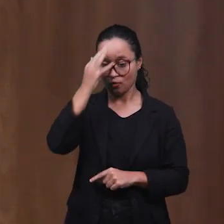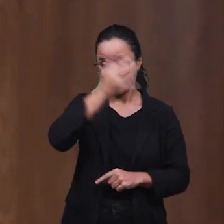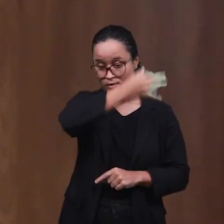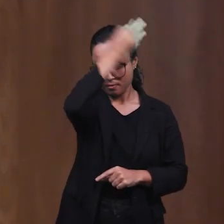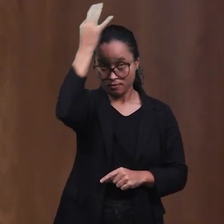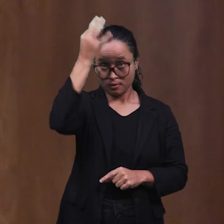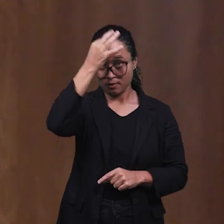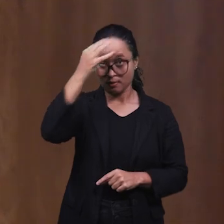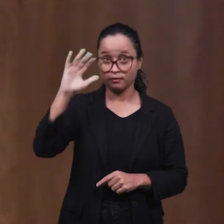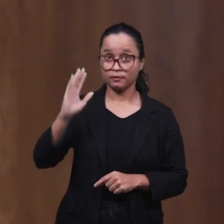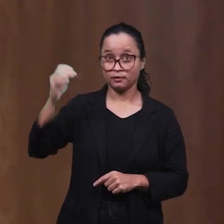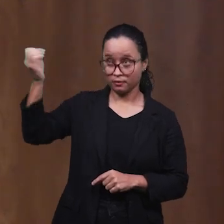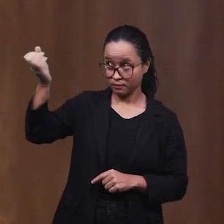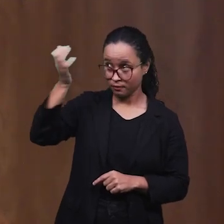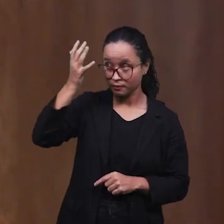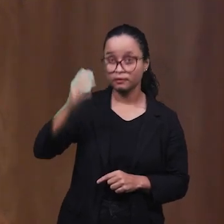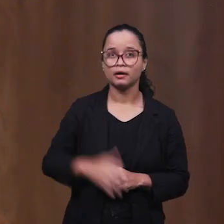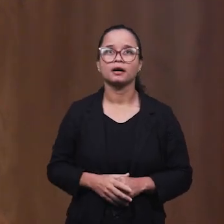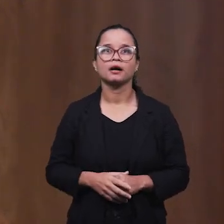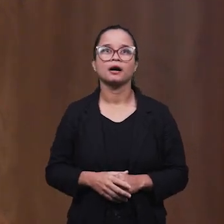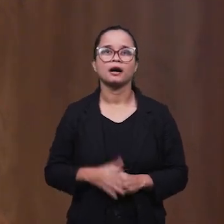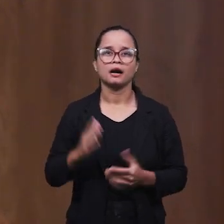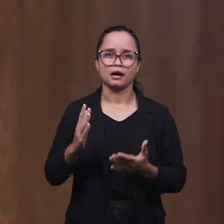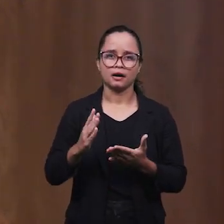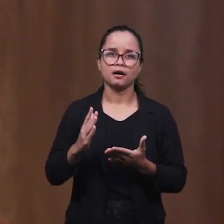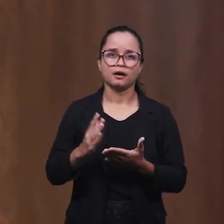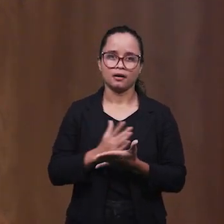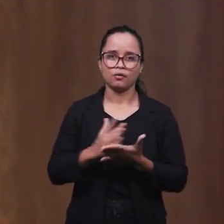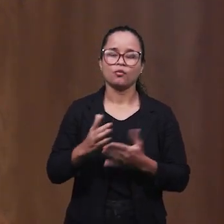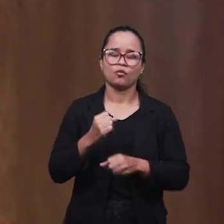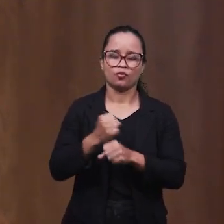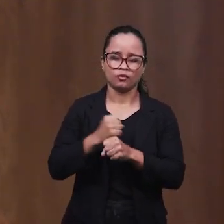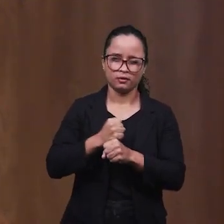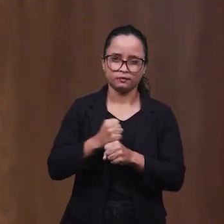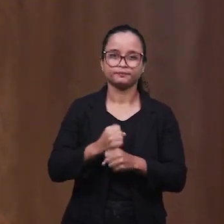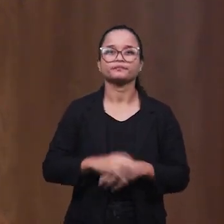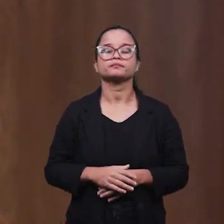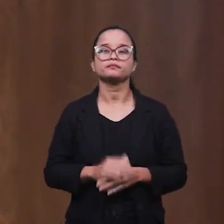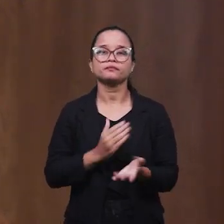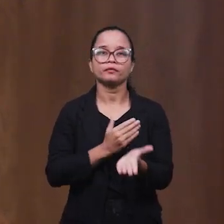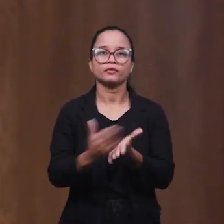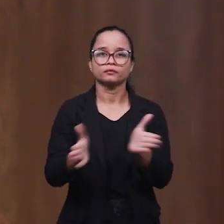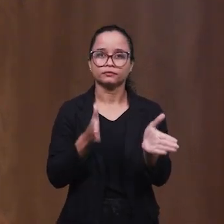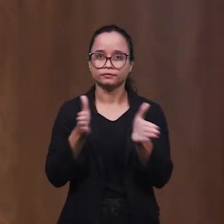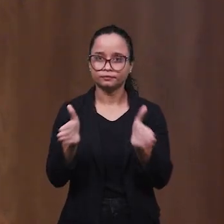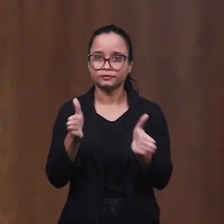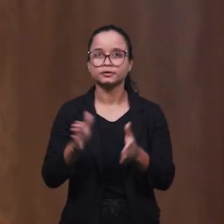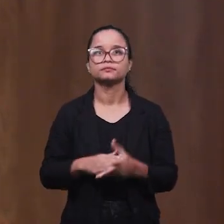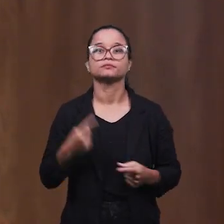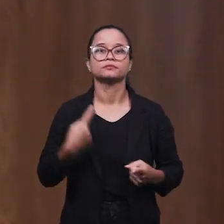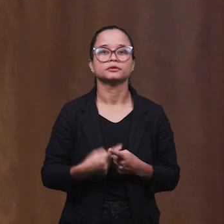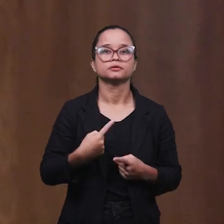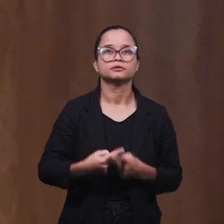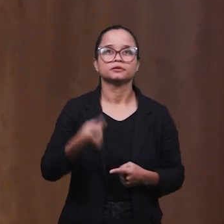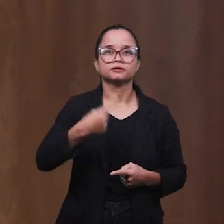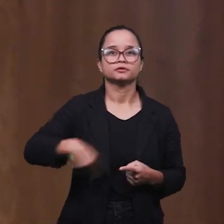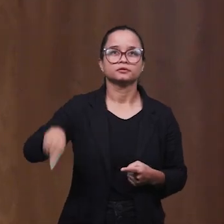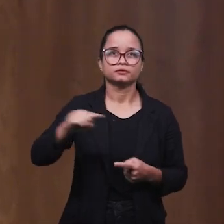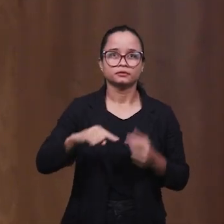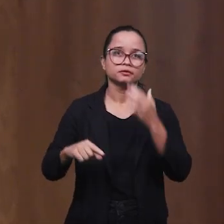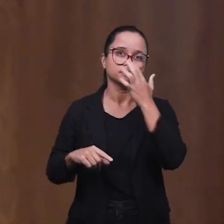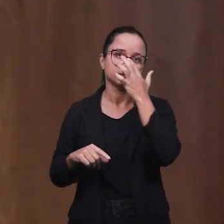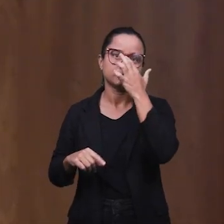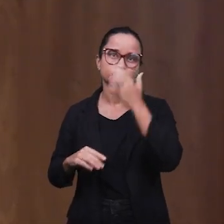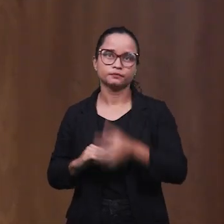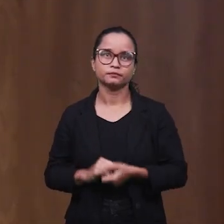já revelou há algum tempo, quando começamos a acessibilidade mesmo. Por quê? Porque nós estamos tendo um fluxo, não é,